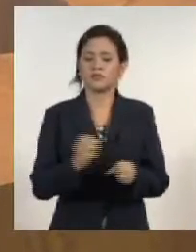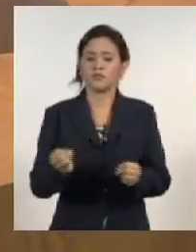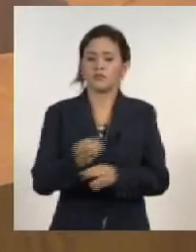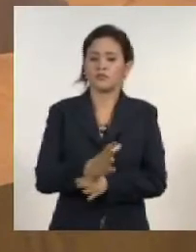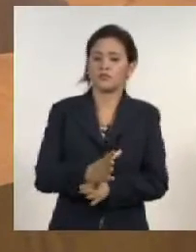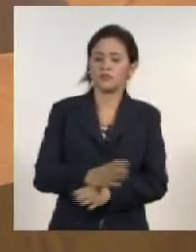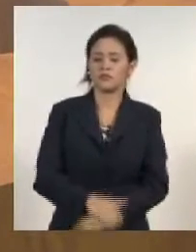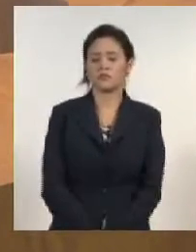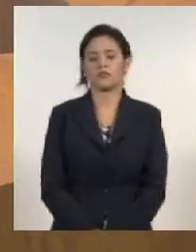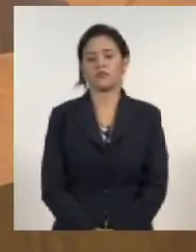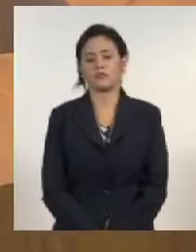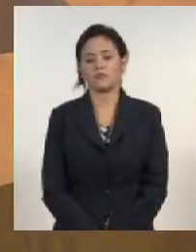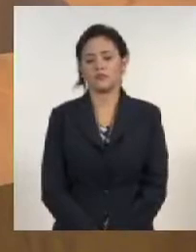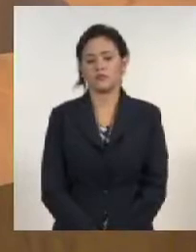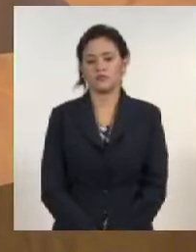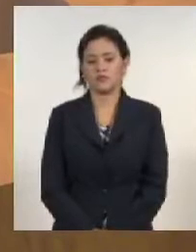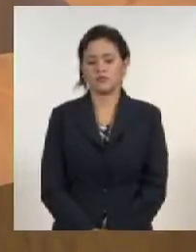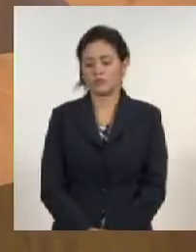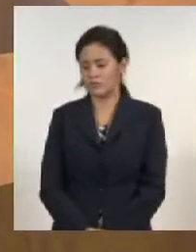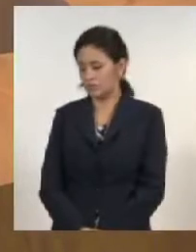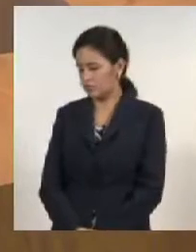hospital.